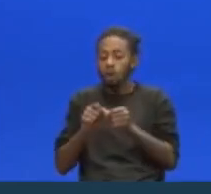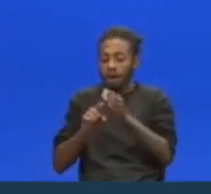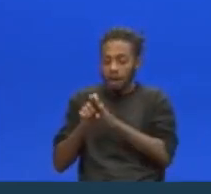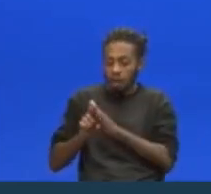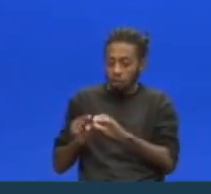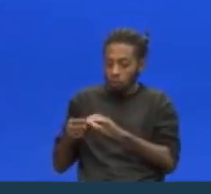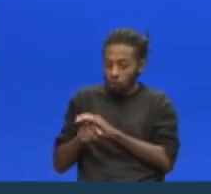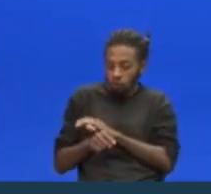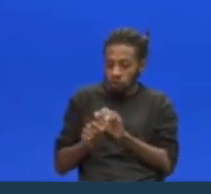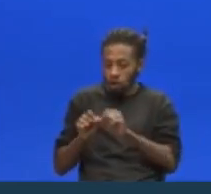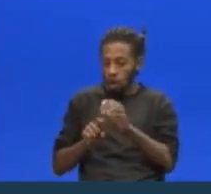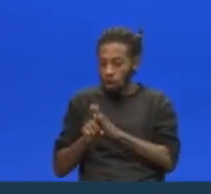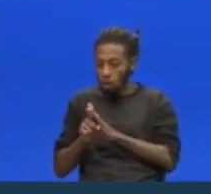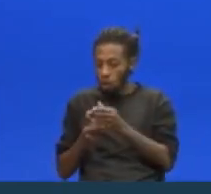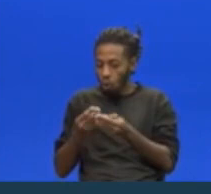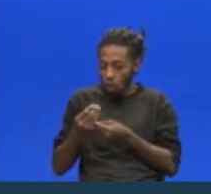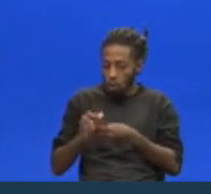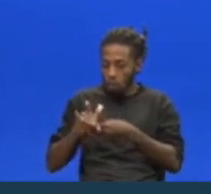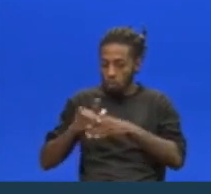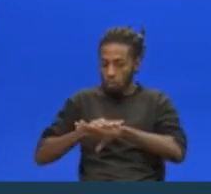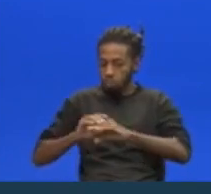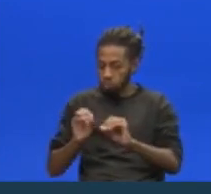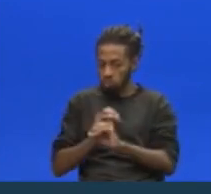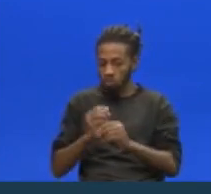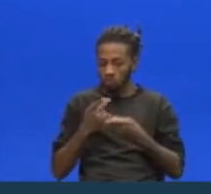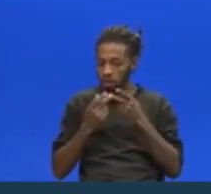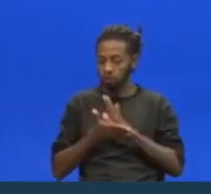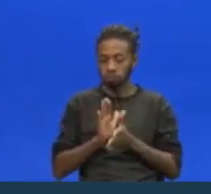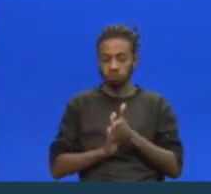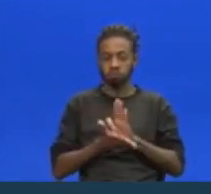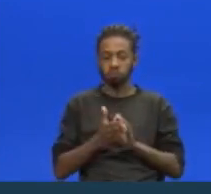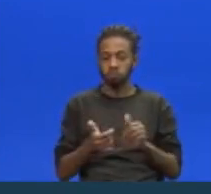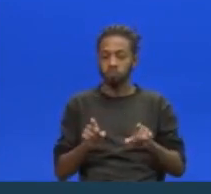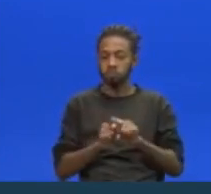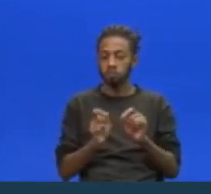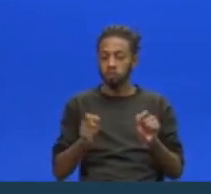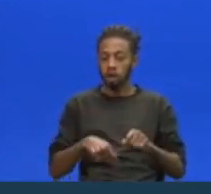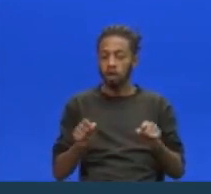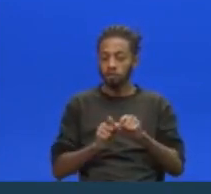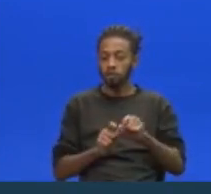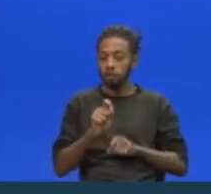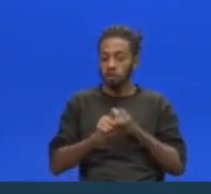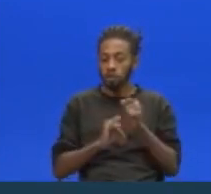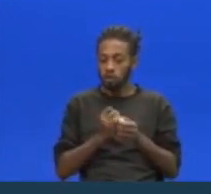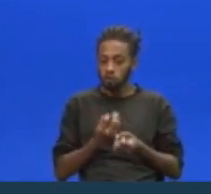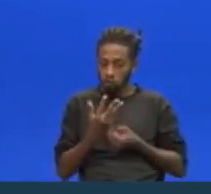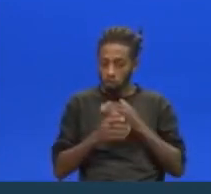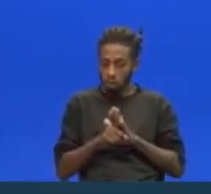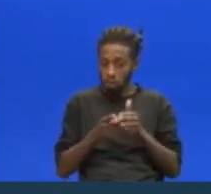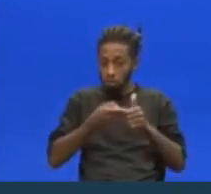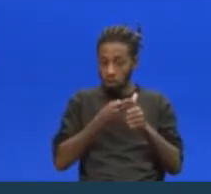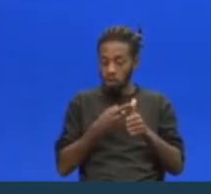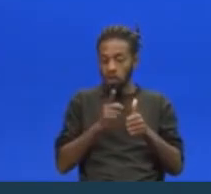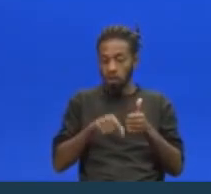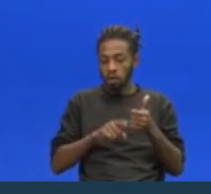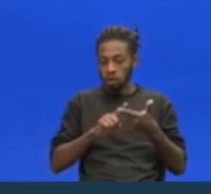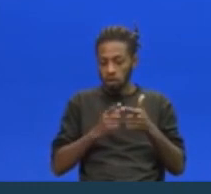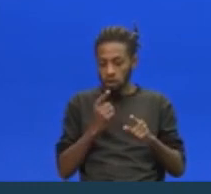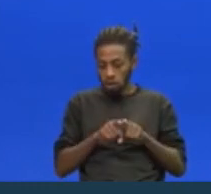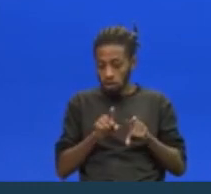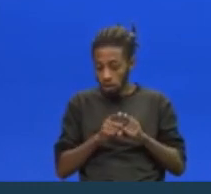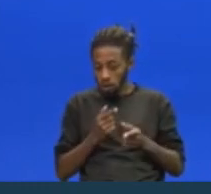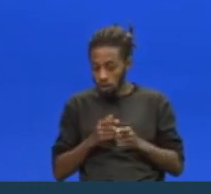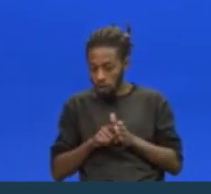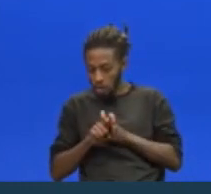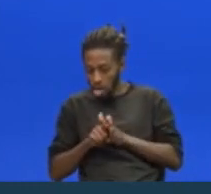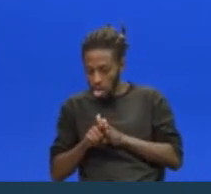análises a respeito daquela determinada situação. Pode ser feito através de dados primários, colhidos a partir de